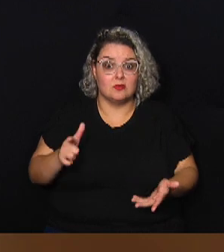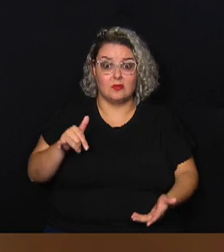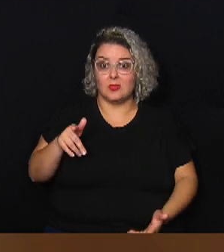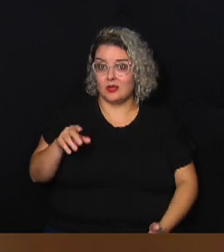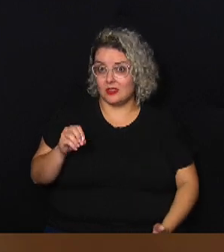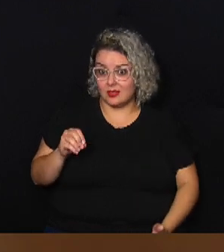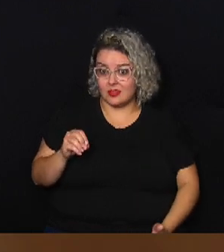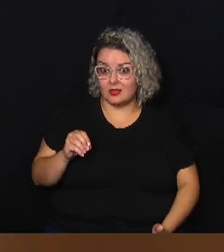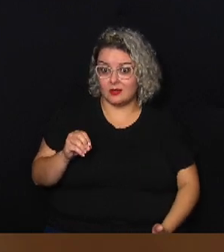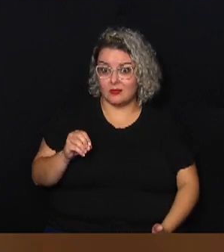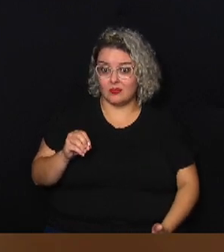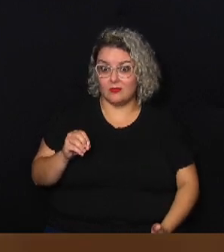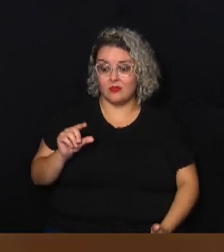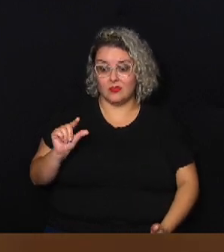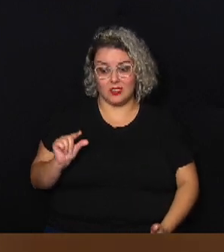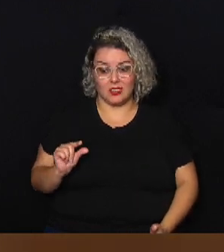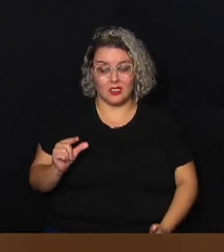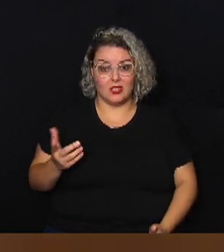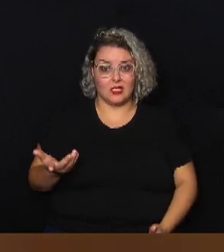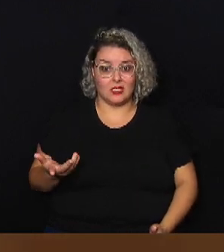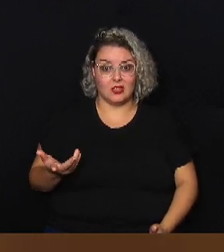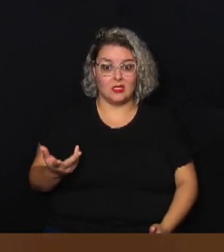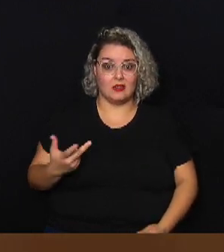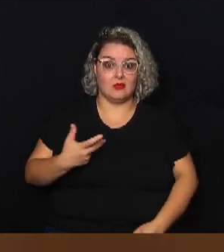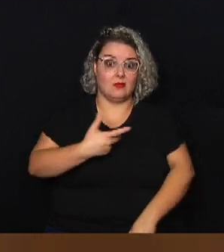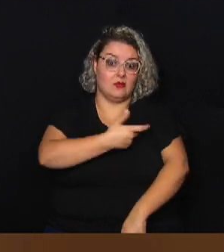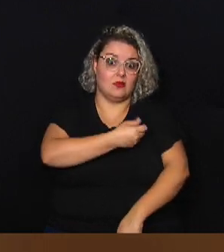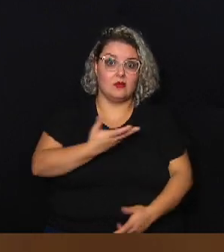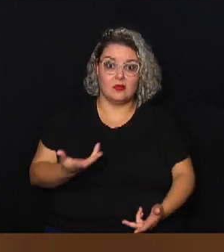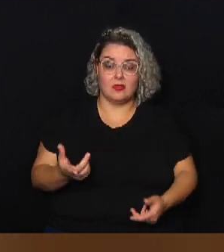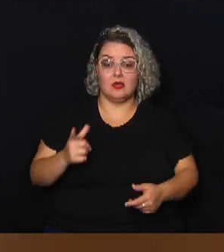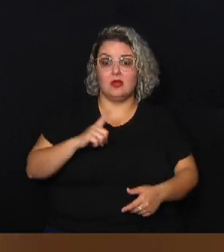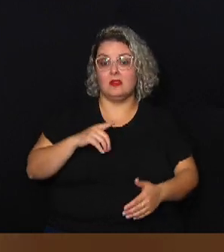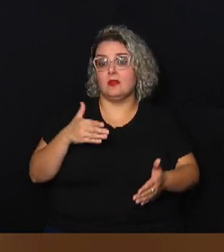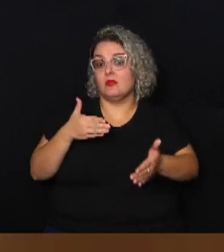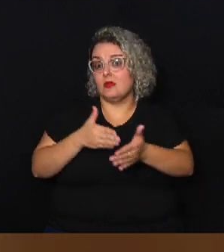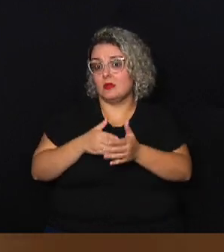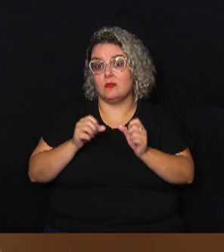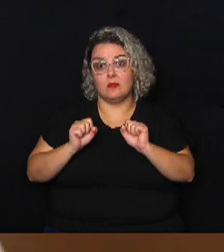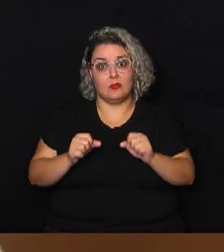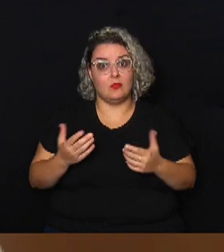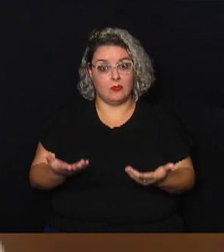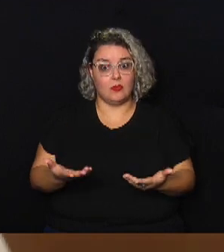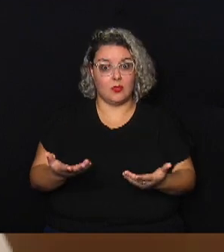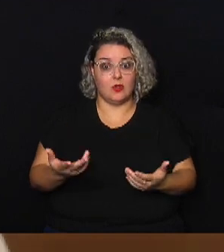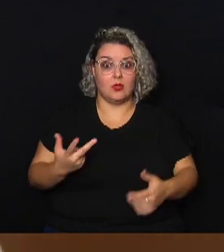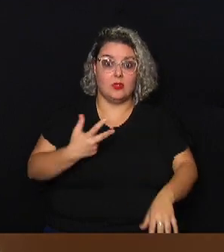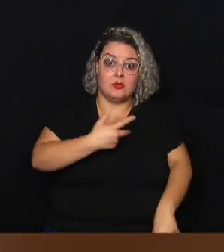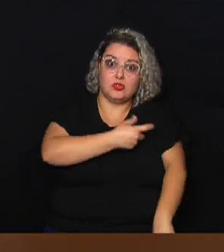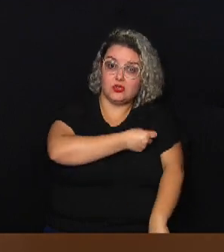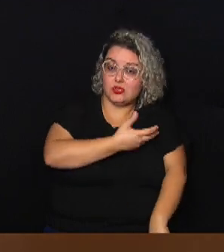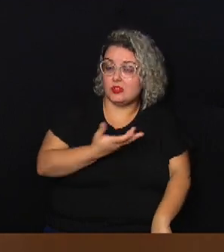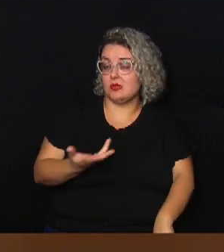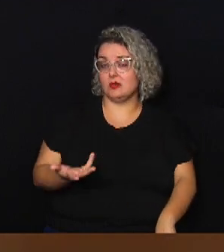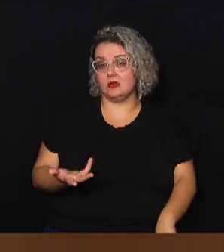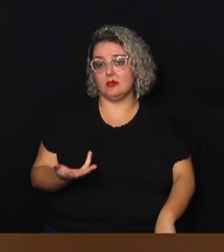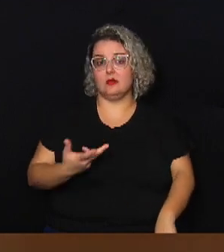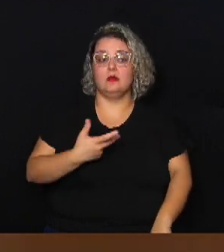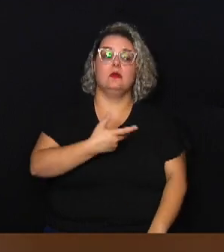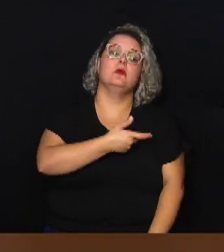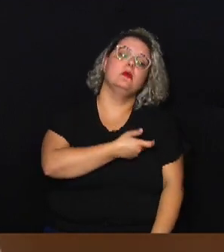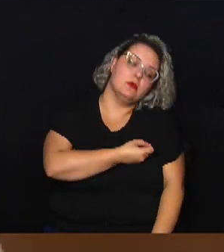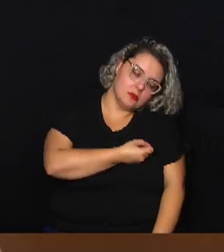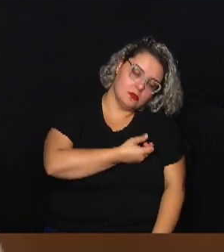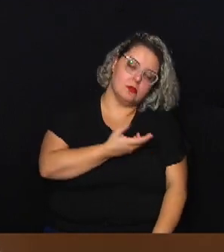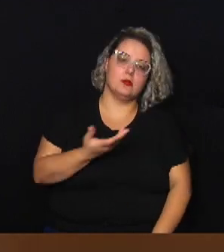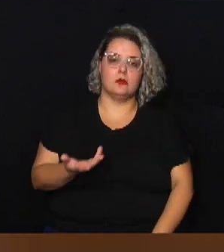lipoaspiração pequena, com anestesia local, ela tem um limite que a gente pode colocar de anestésico com anestesia local. Então,